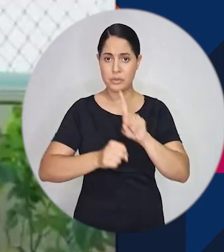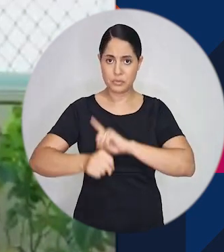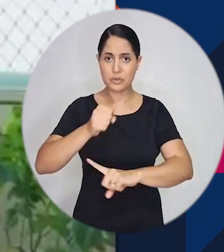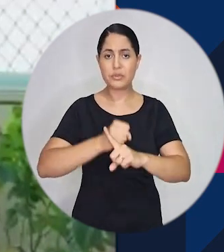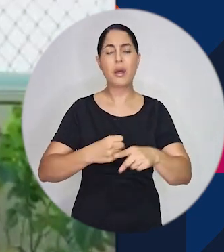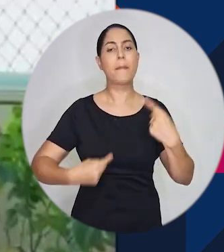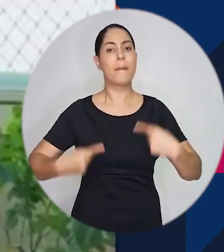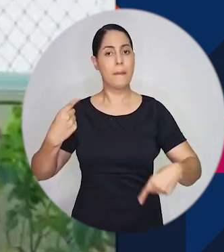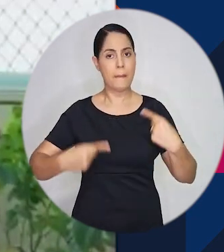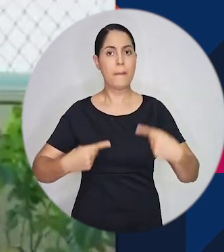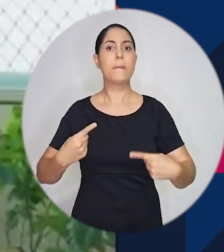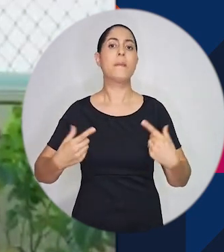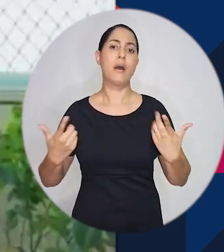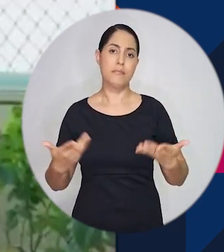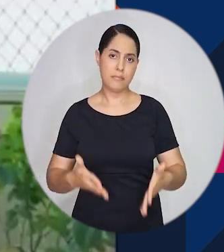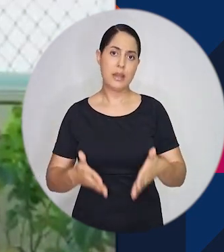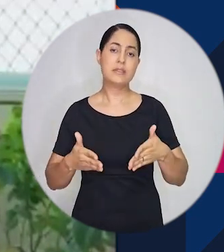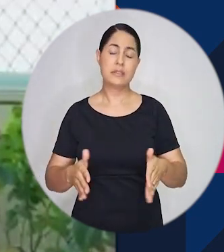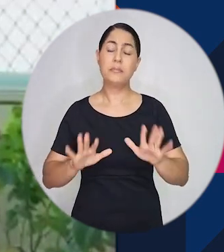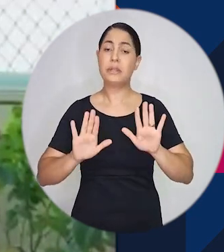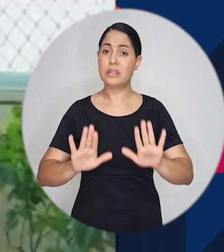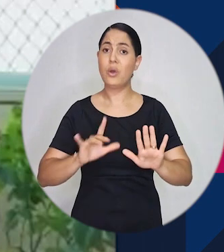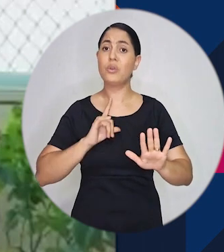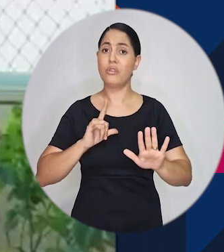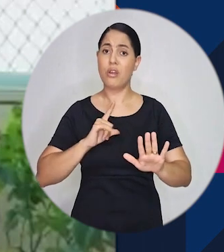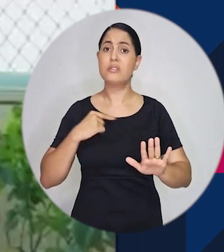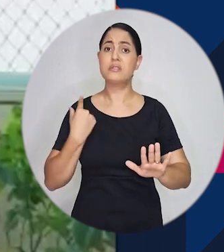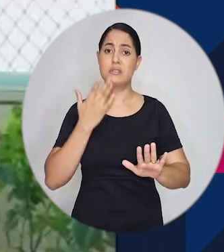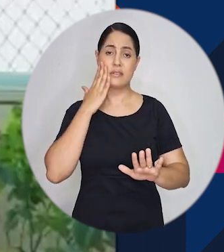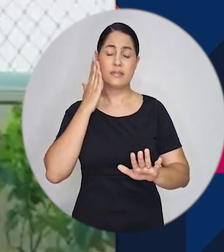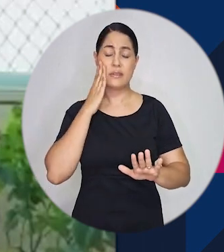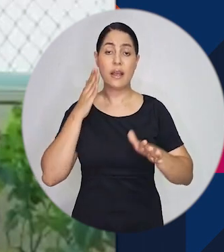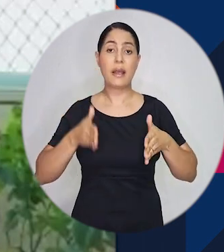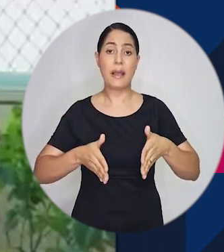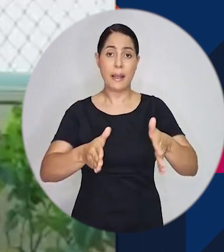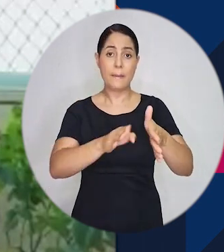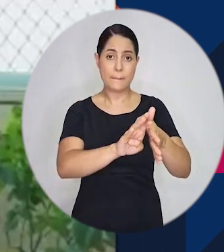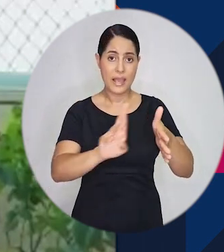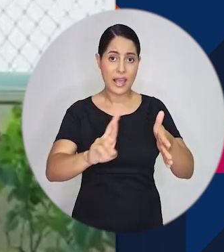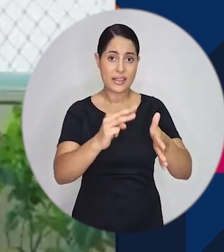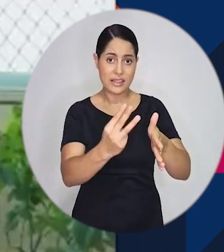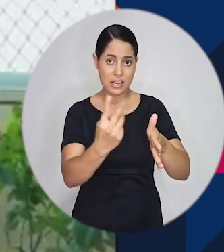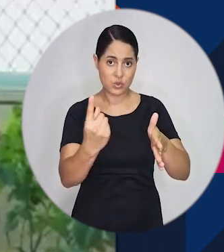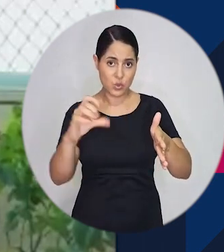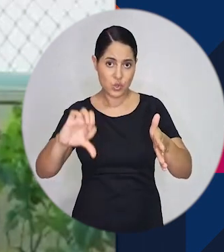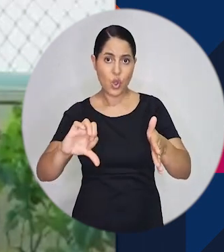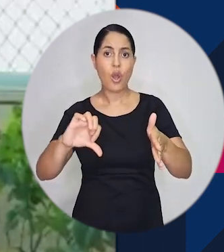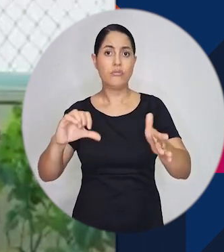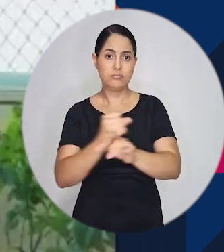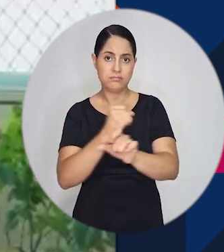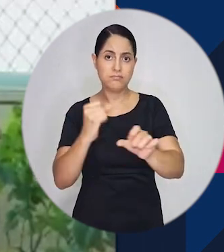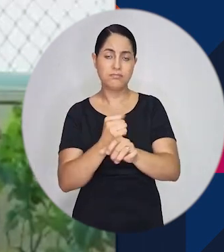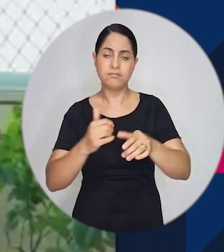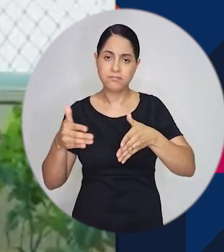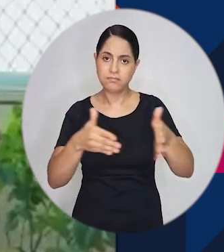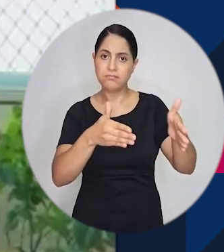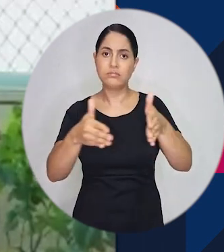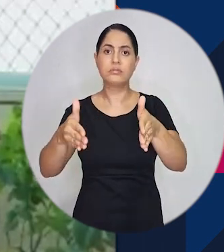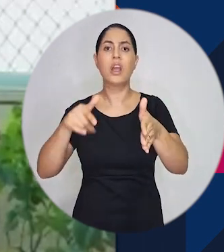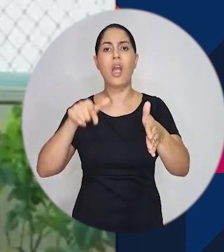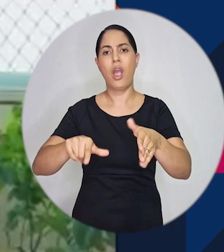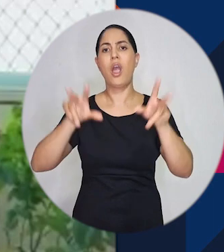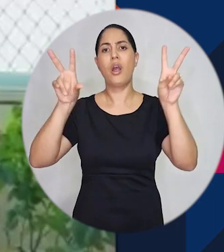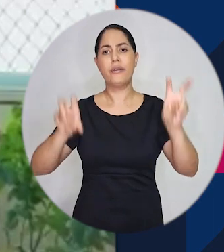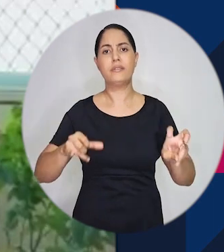são importantes para a sociedade, e não tenho dúvidas de que esse tema da revitalização da BR-319 é um